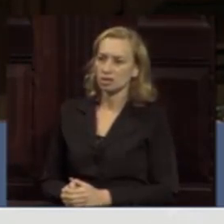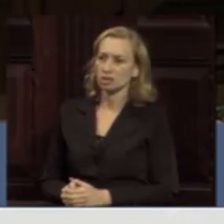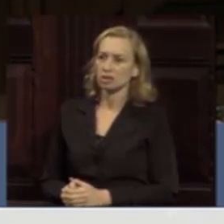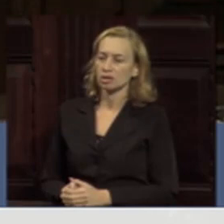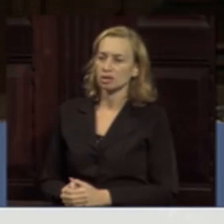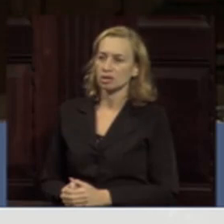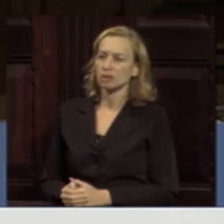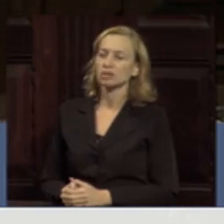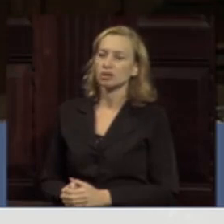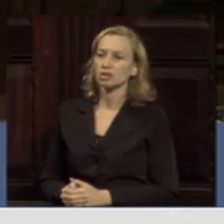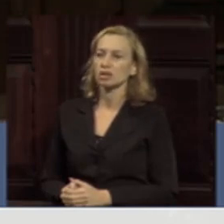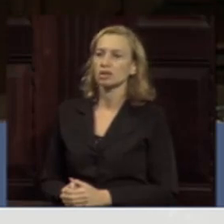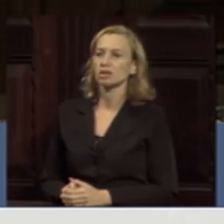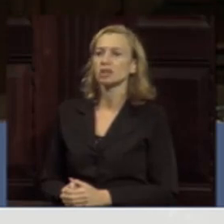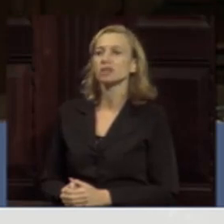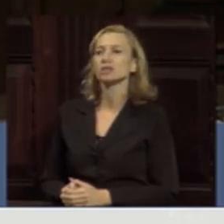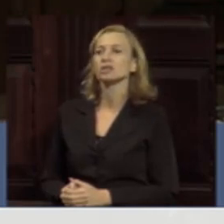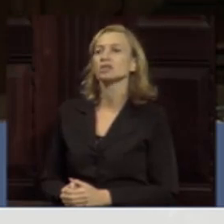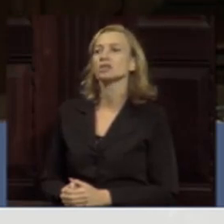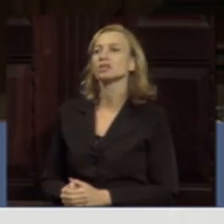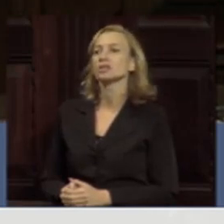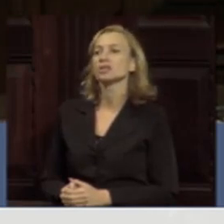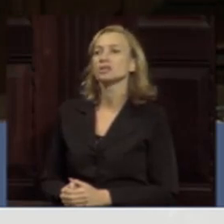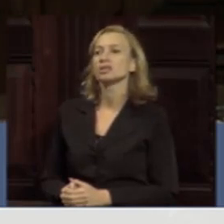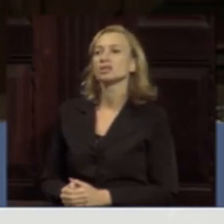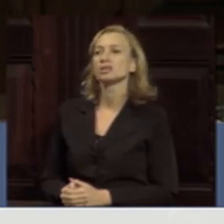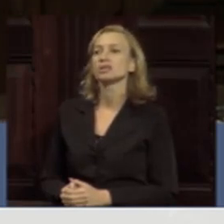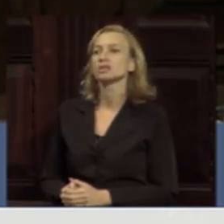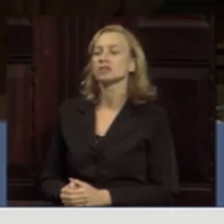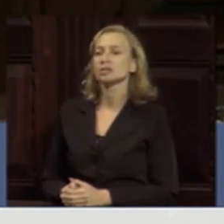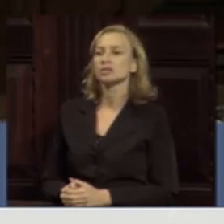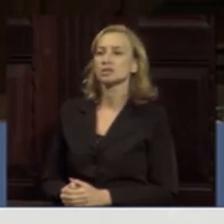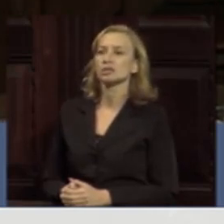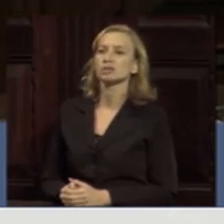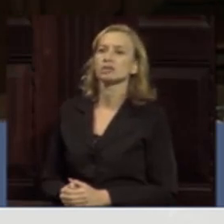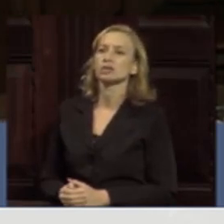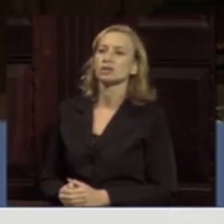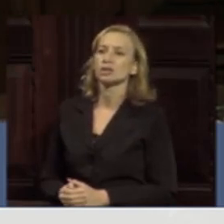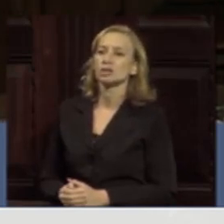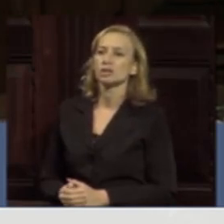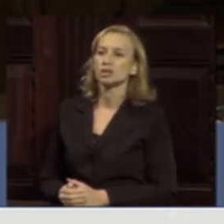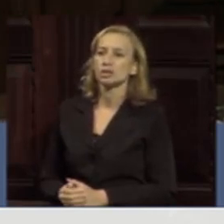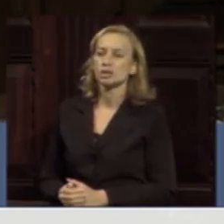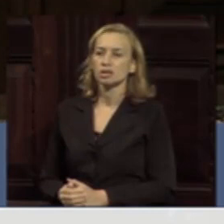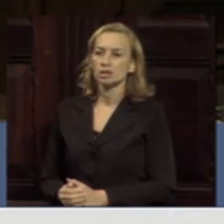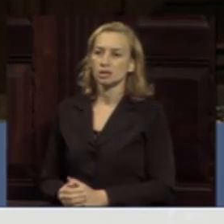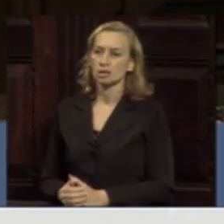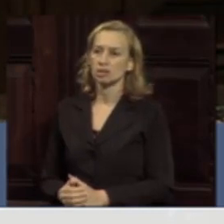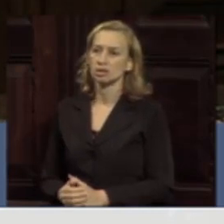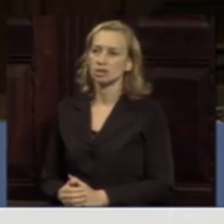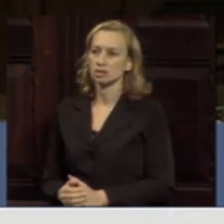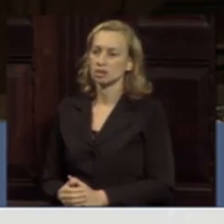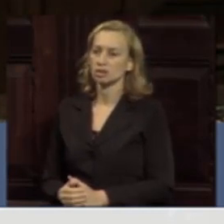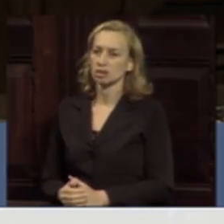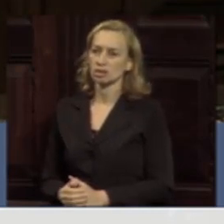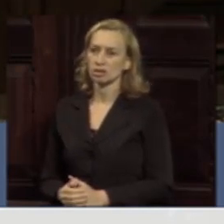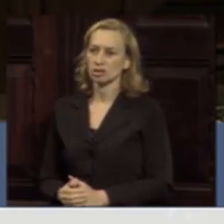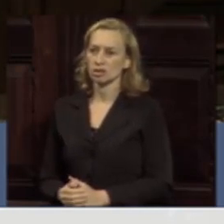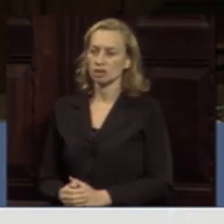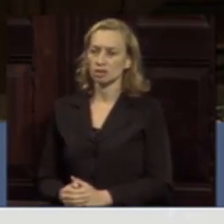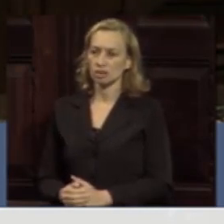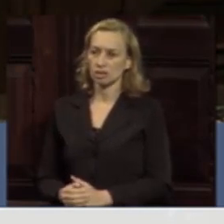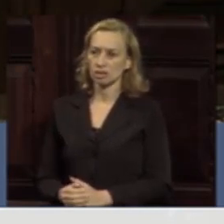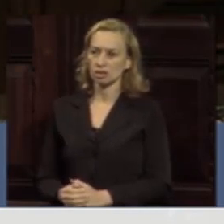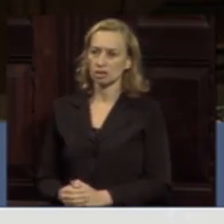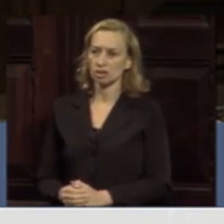regional Serrana 2 e os quatro segmentos daquela comunidade escolar se